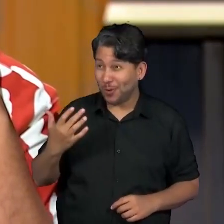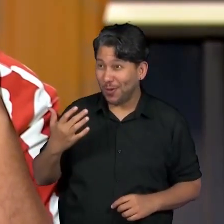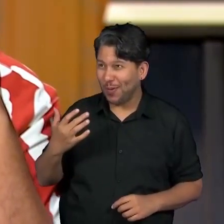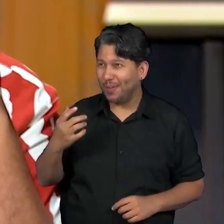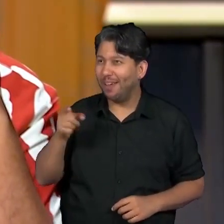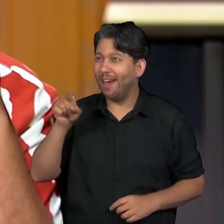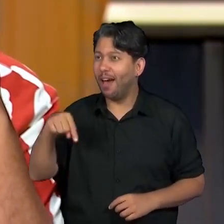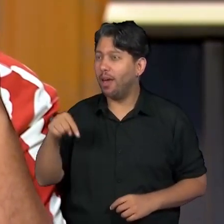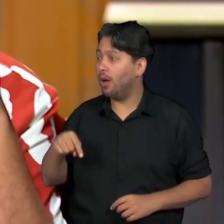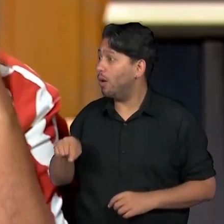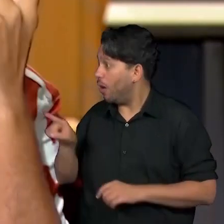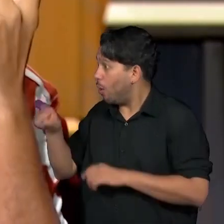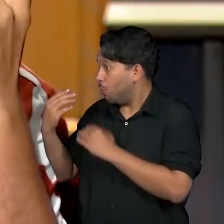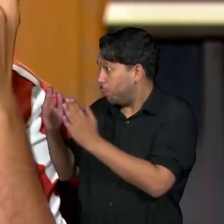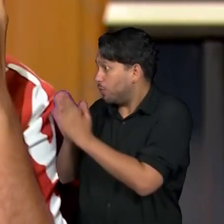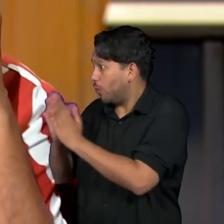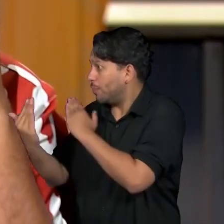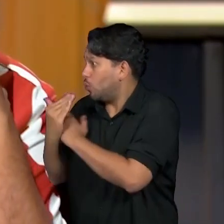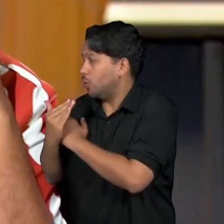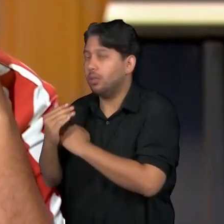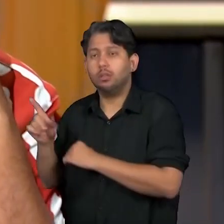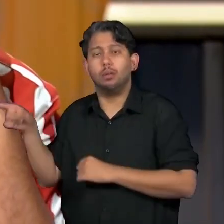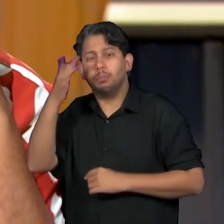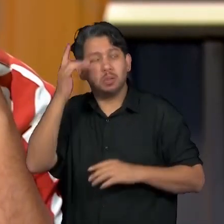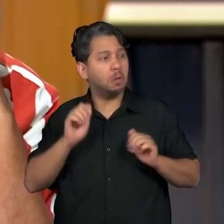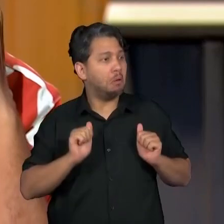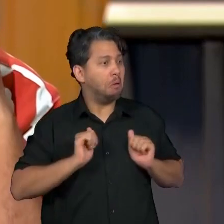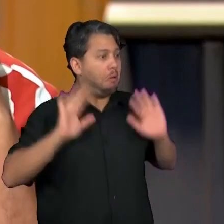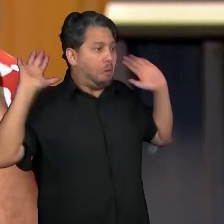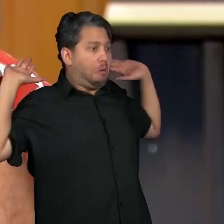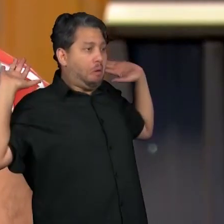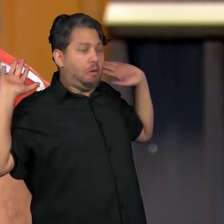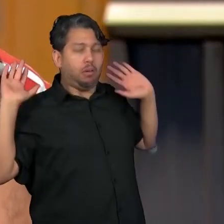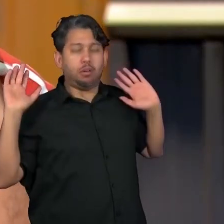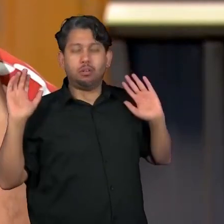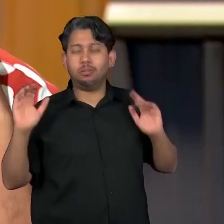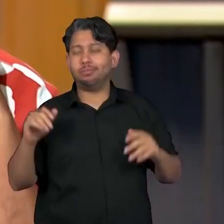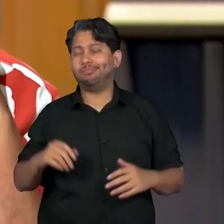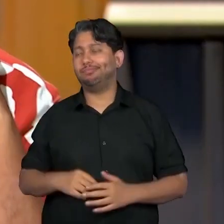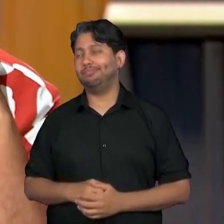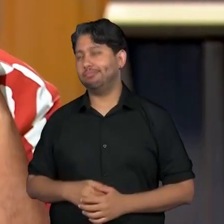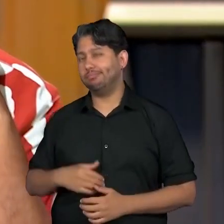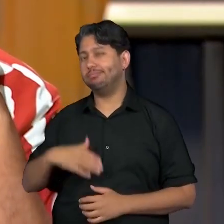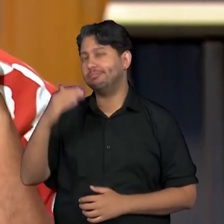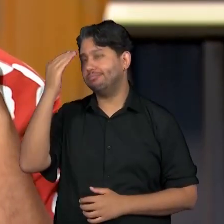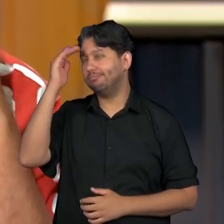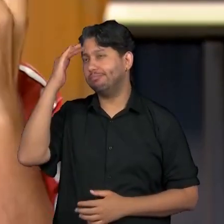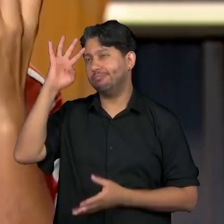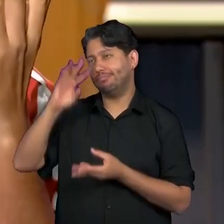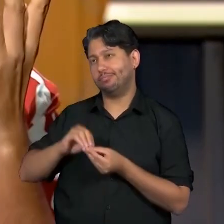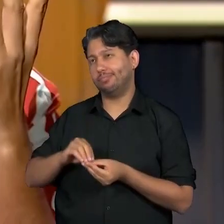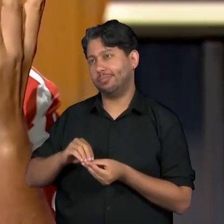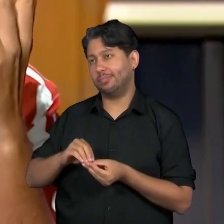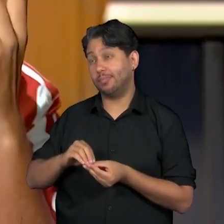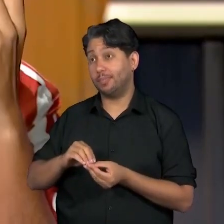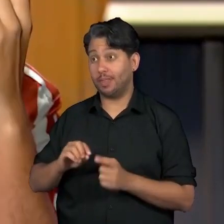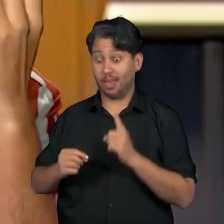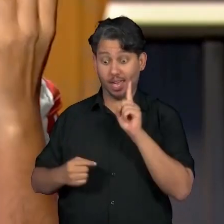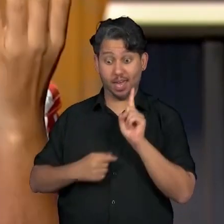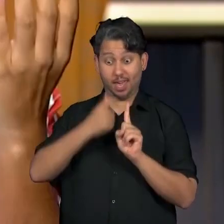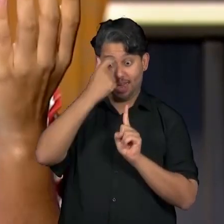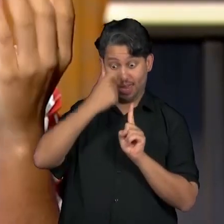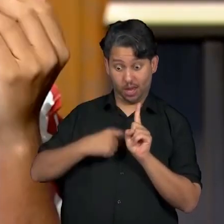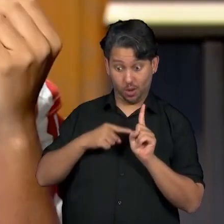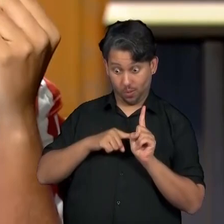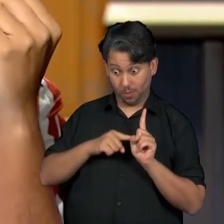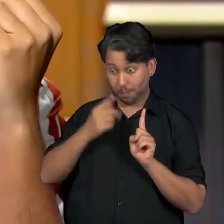eh eu a minha palavra contra de duas pessoas brancas e ali eu fui punido